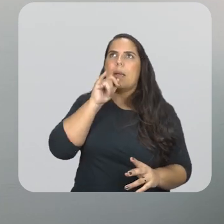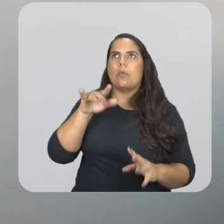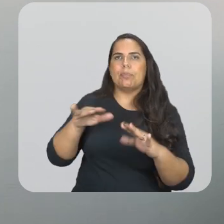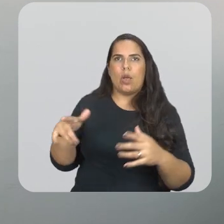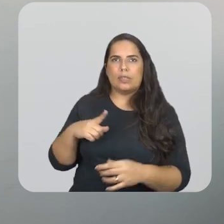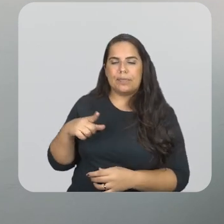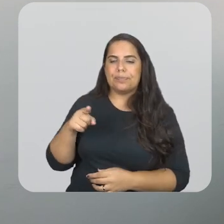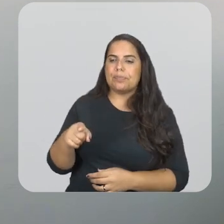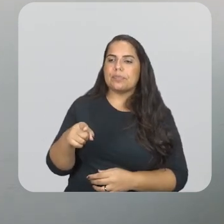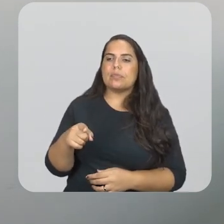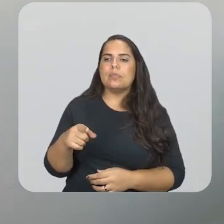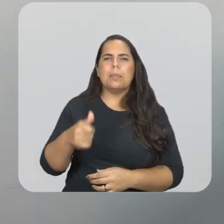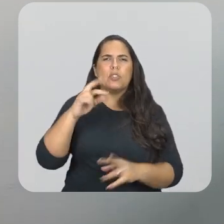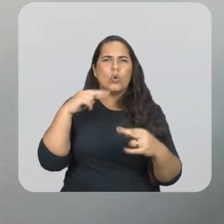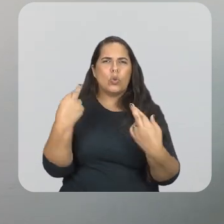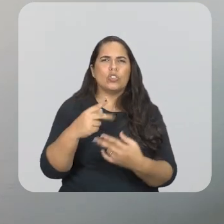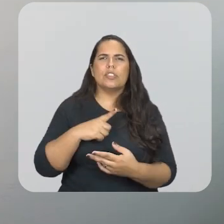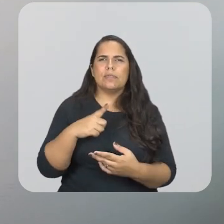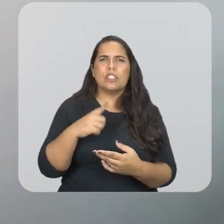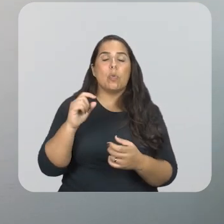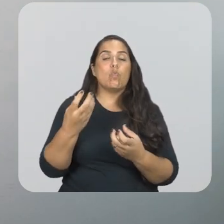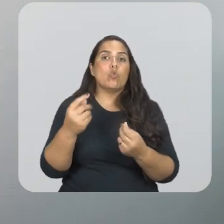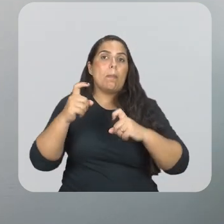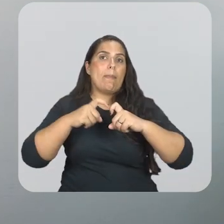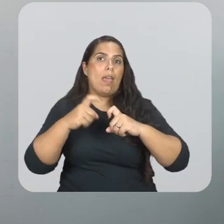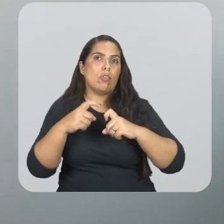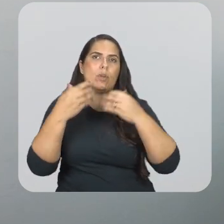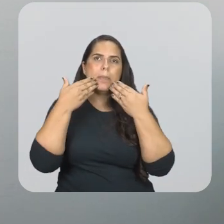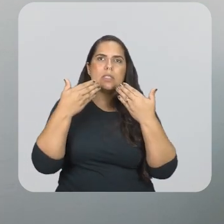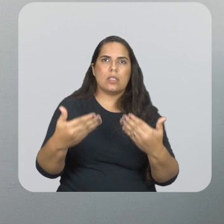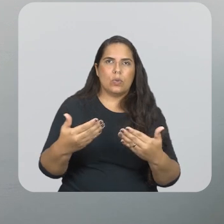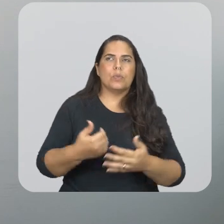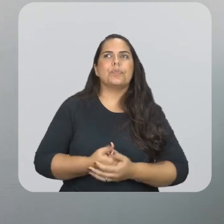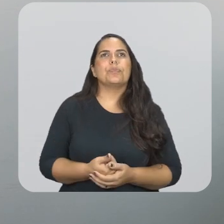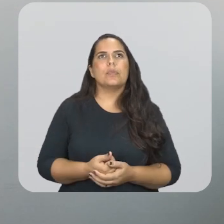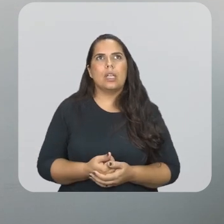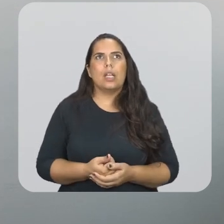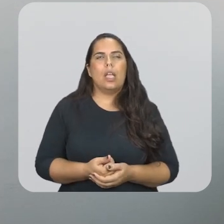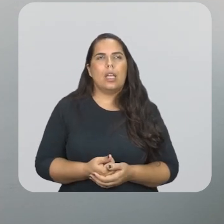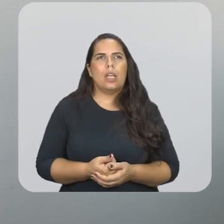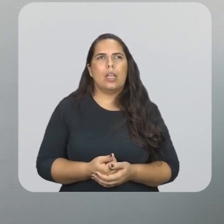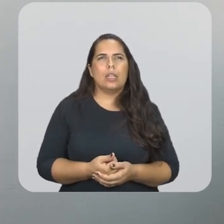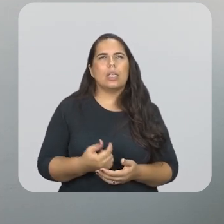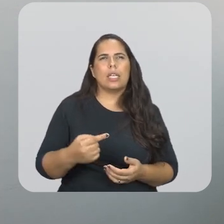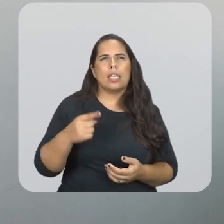Ernesto, por exemplo, nas primeiras reuniões que a gente fez, tinha muito médico, né, apresentando. E foram